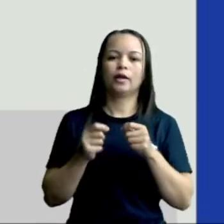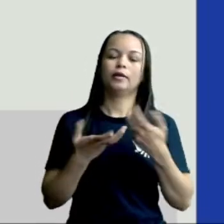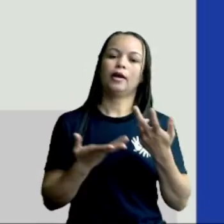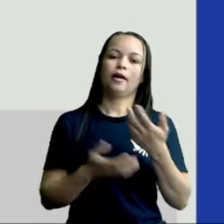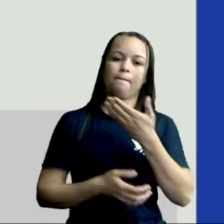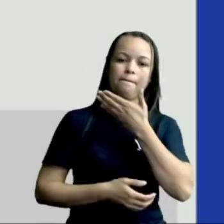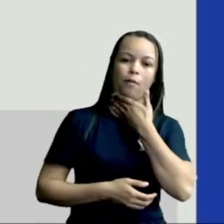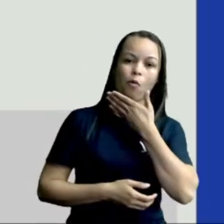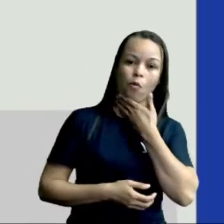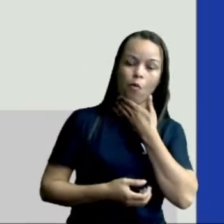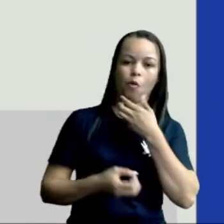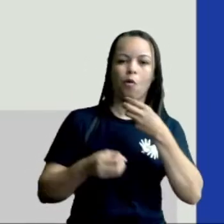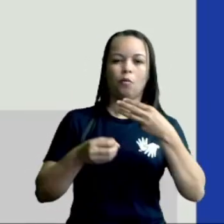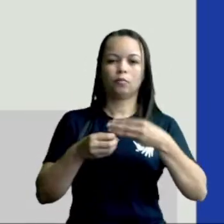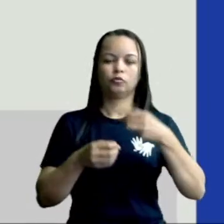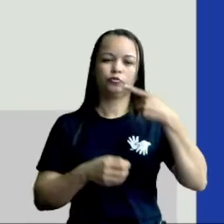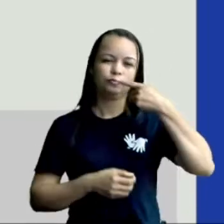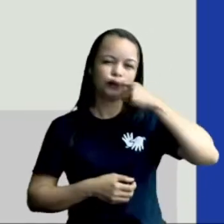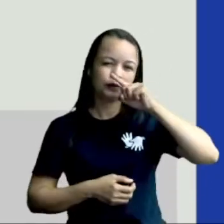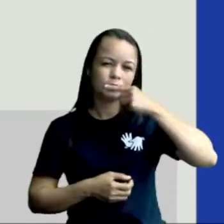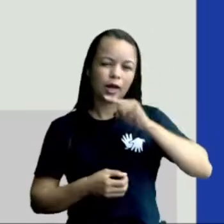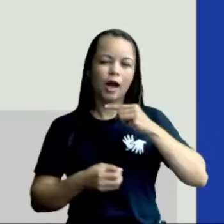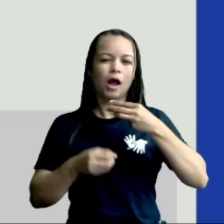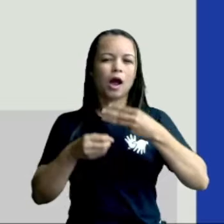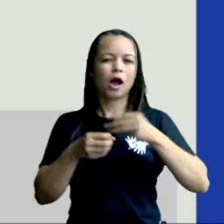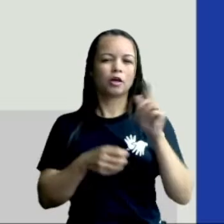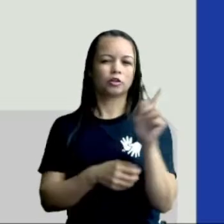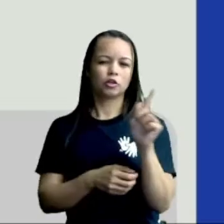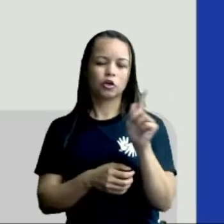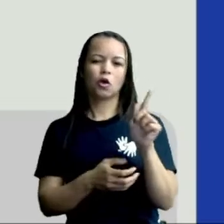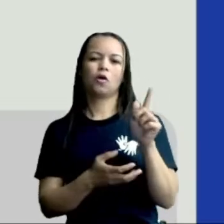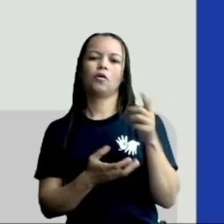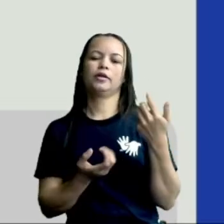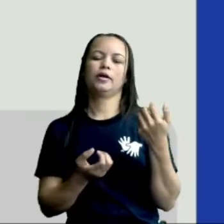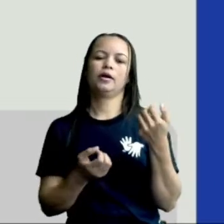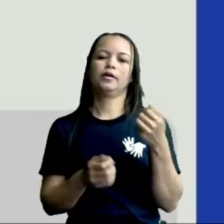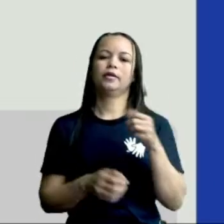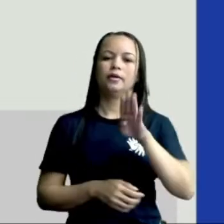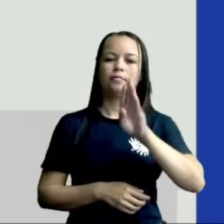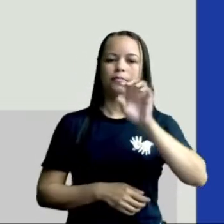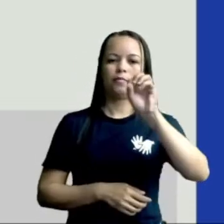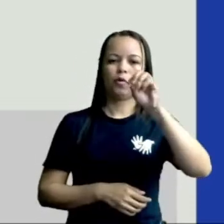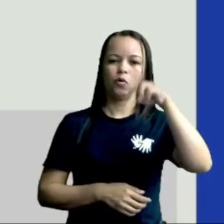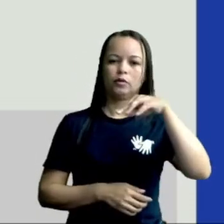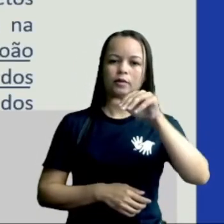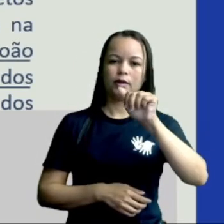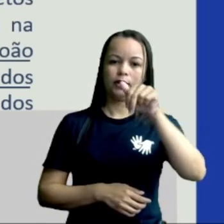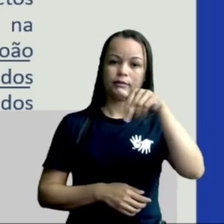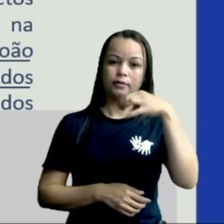de Pombo, Chã de Alegria, Glória do Goitá e Bonança.